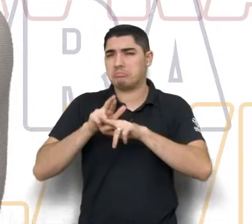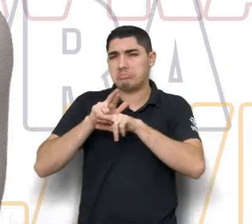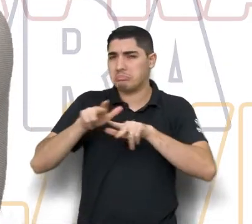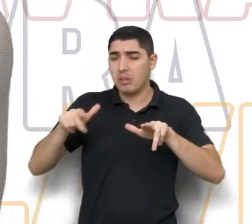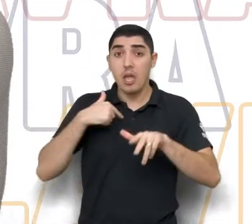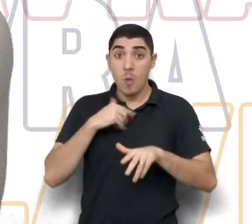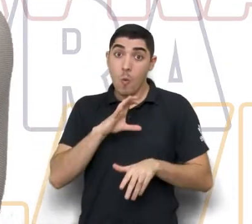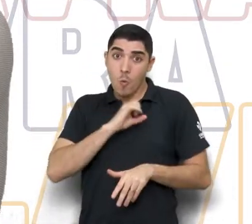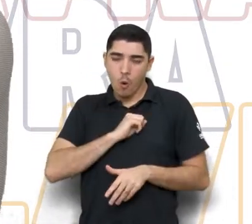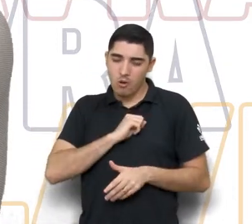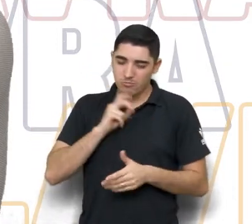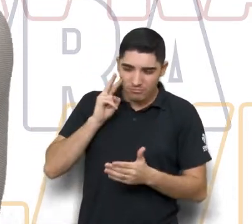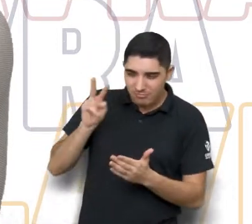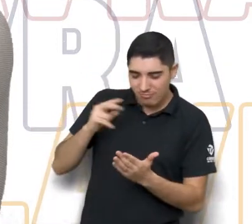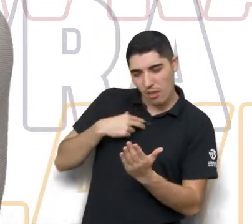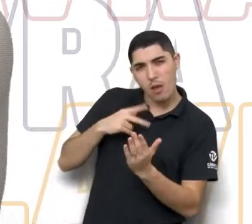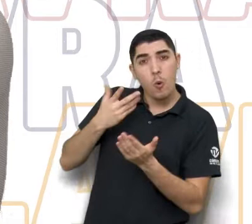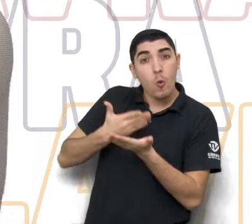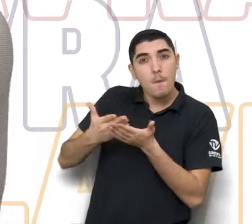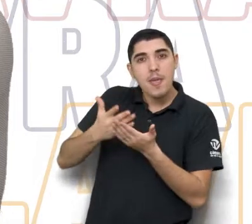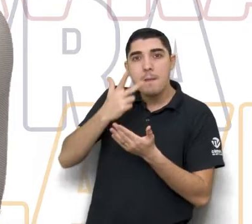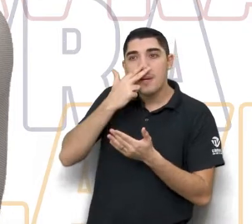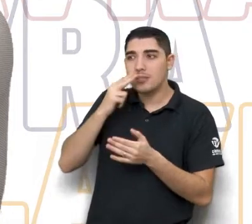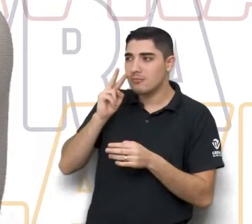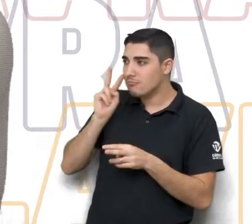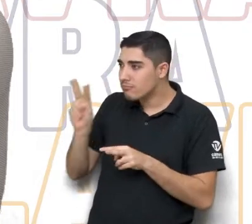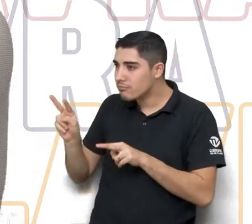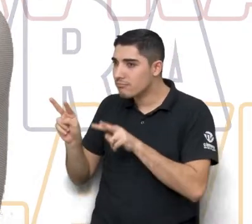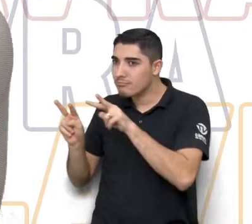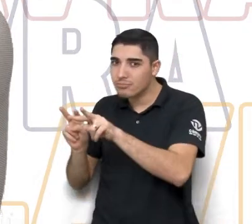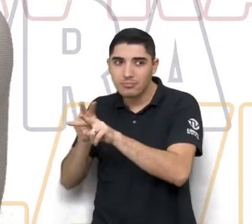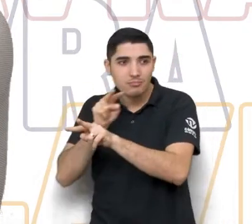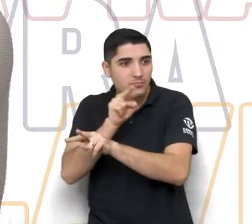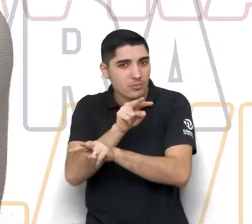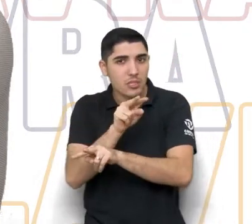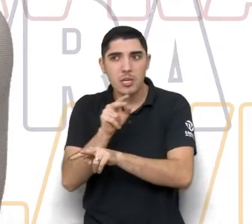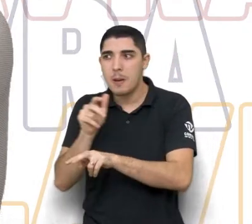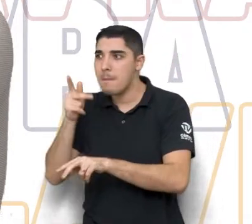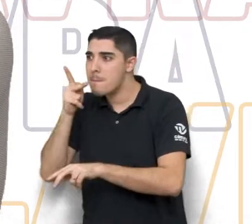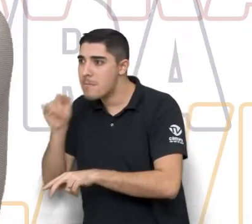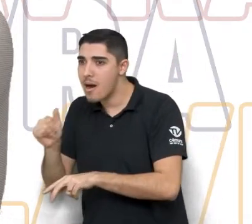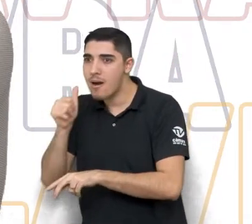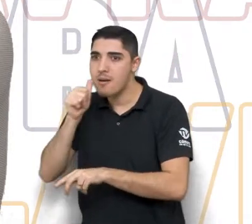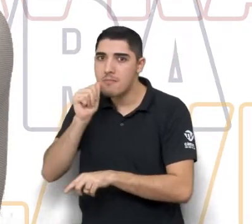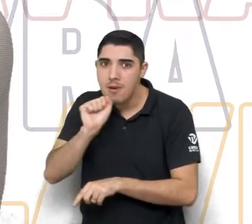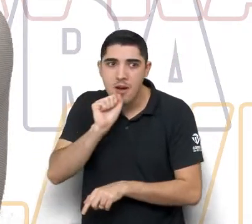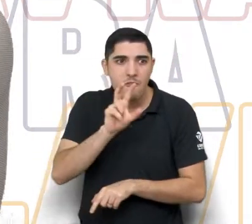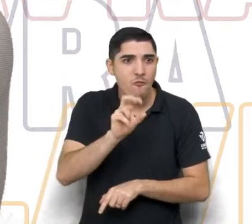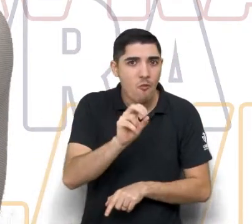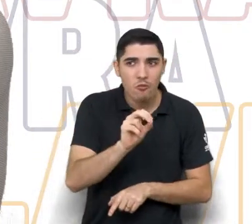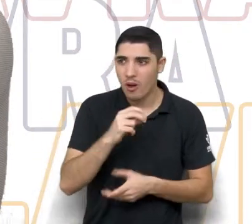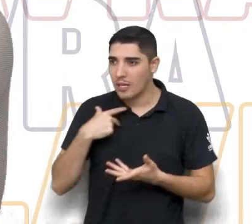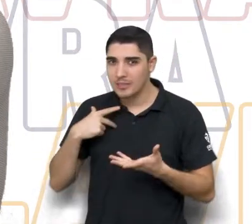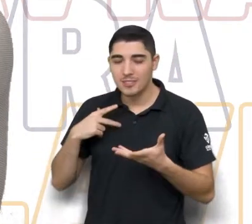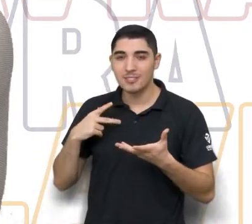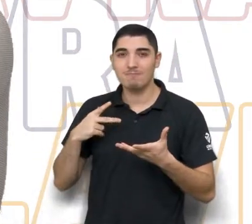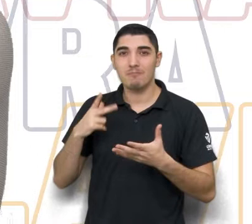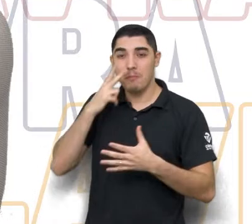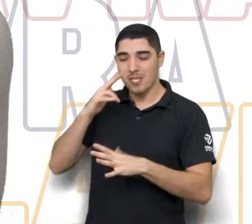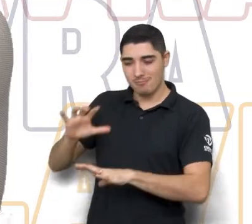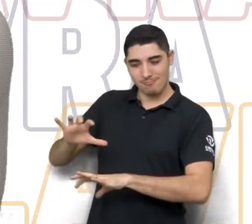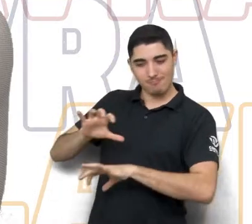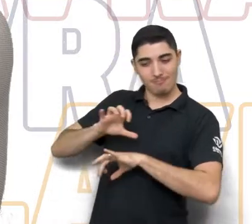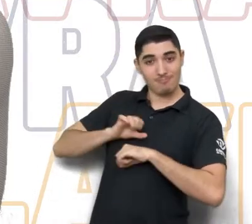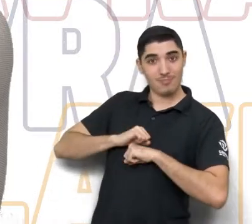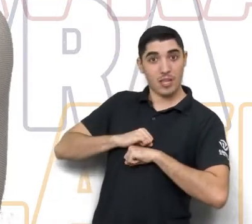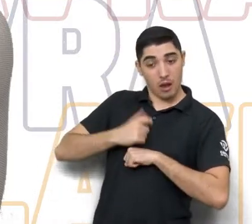escrever. Então eu convivi com pessoas que gostavam desse universo da leitura.